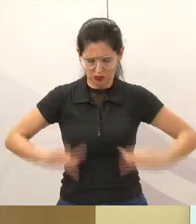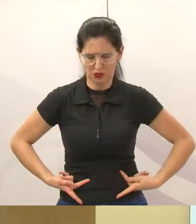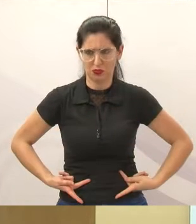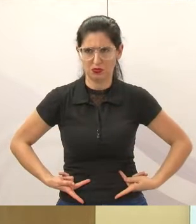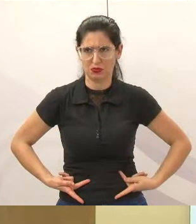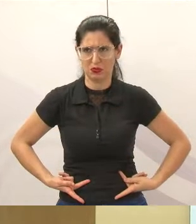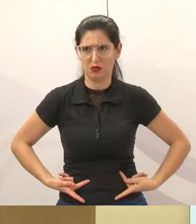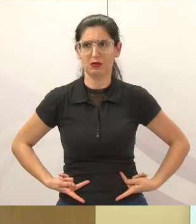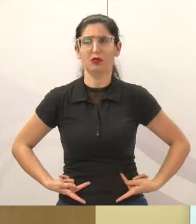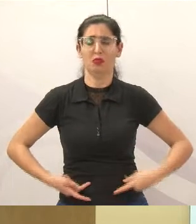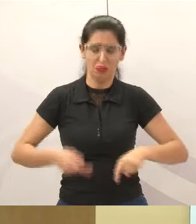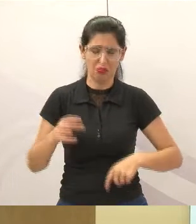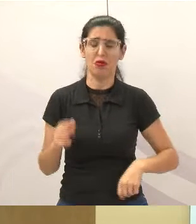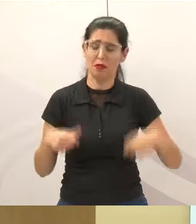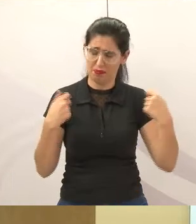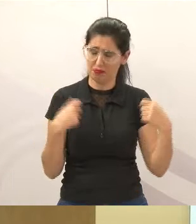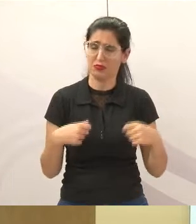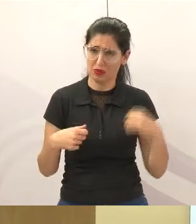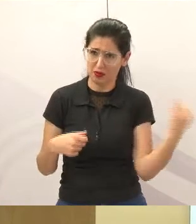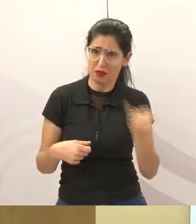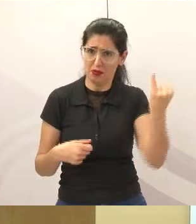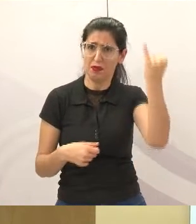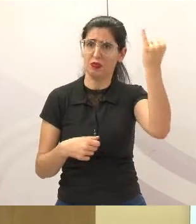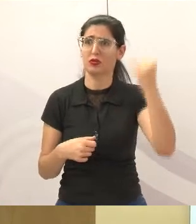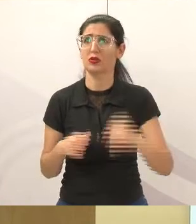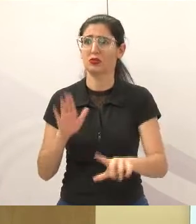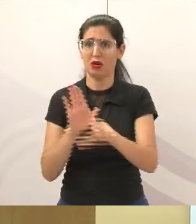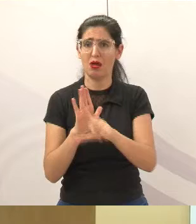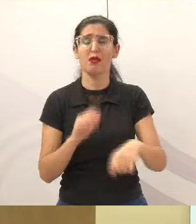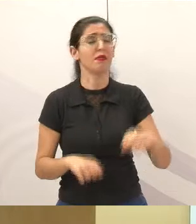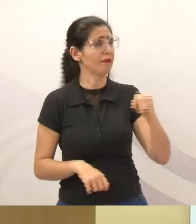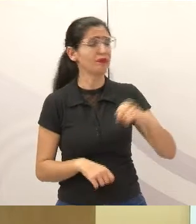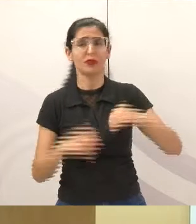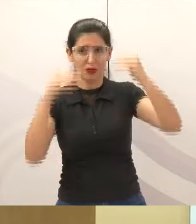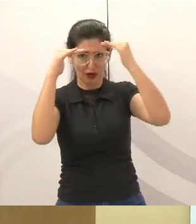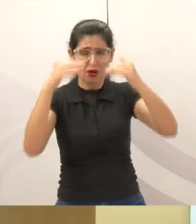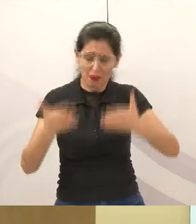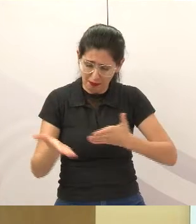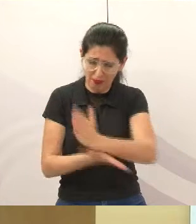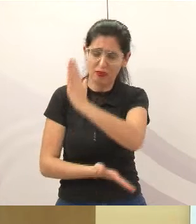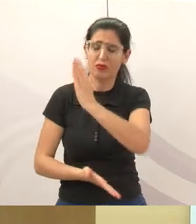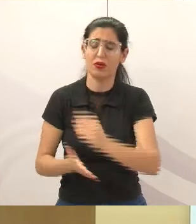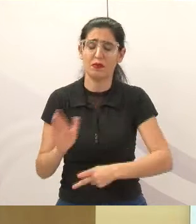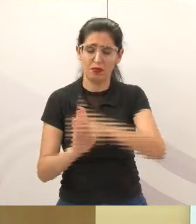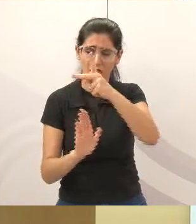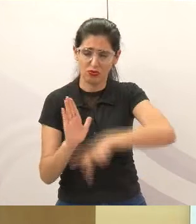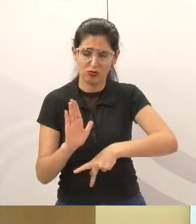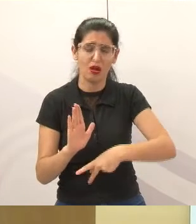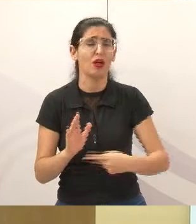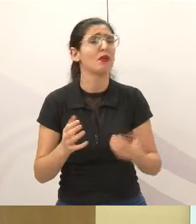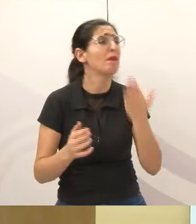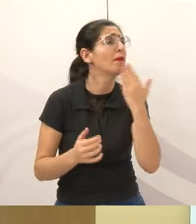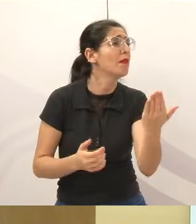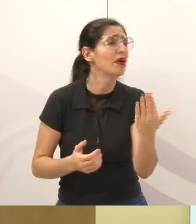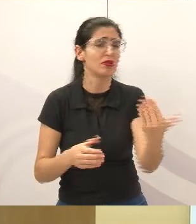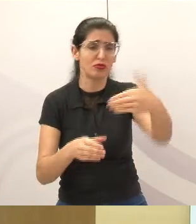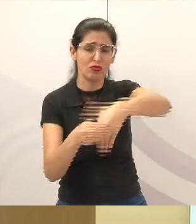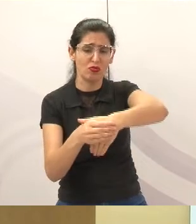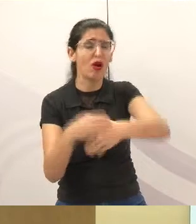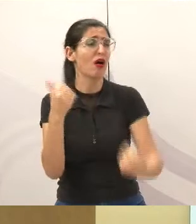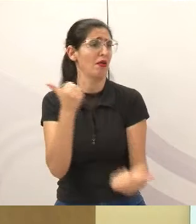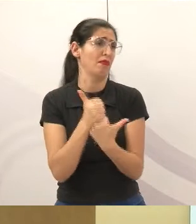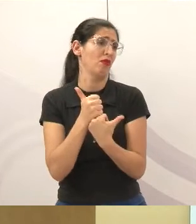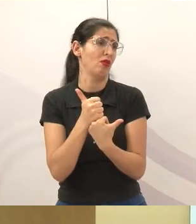todos nós. Pedindo apoio, volto a pedir, meu voto será favorável à aprovação desse projeto. Peçam que todos apoiem